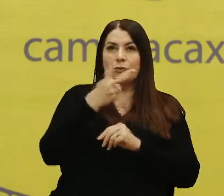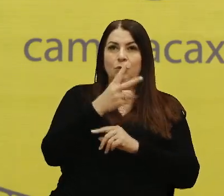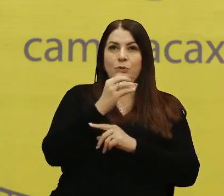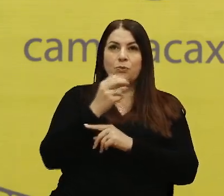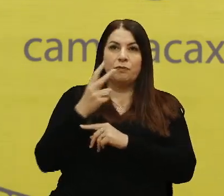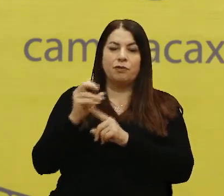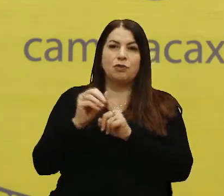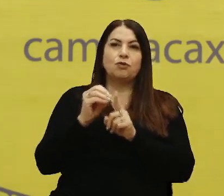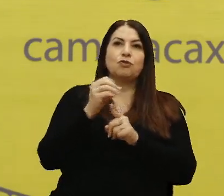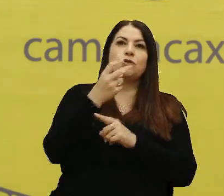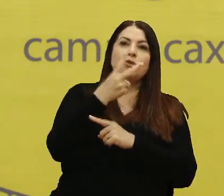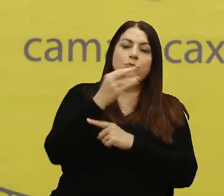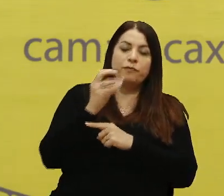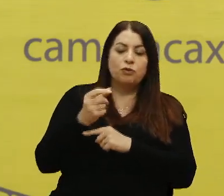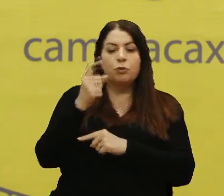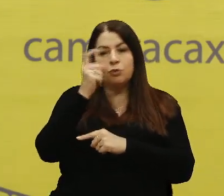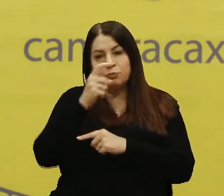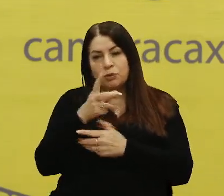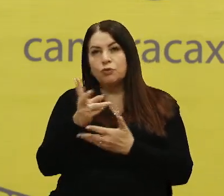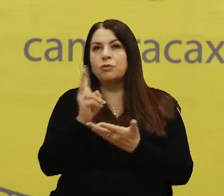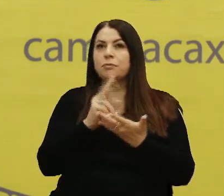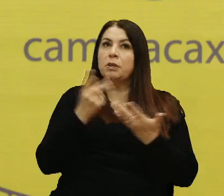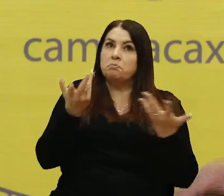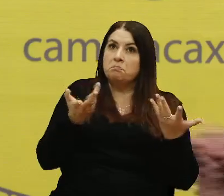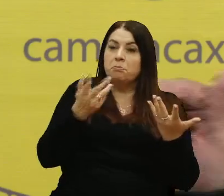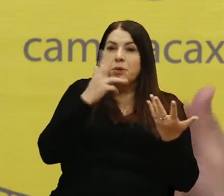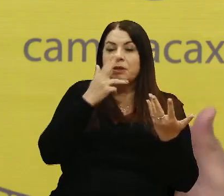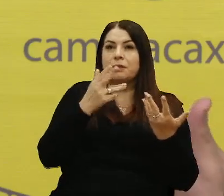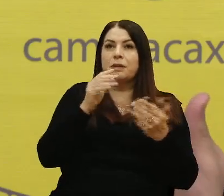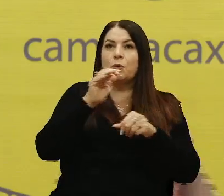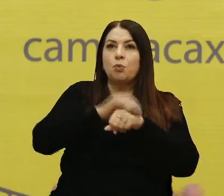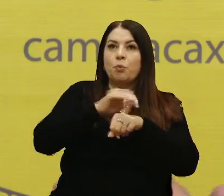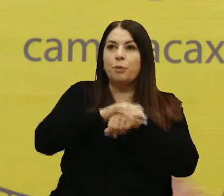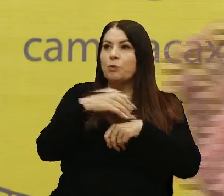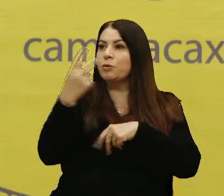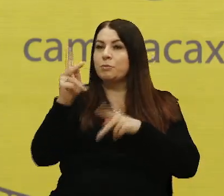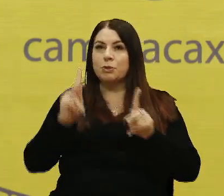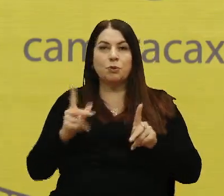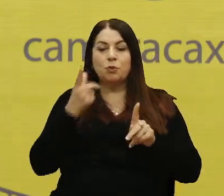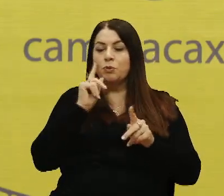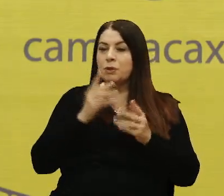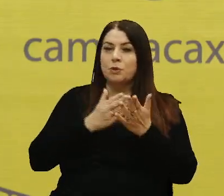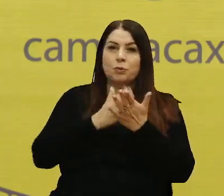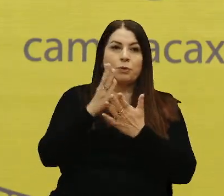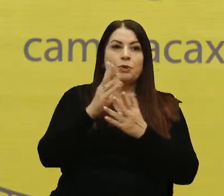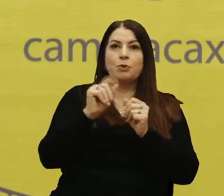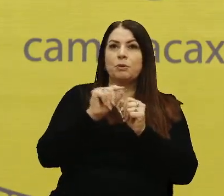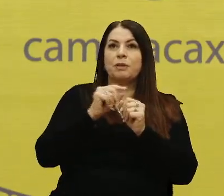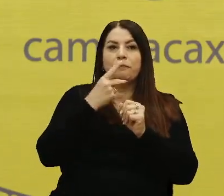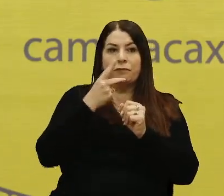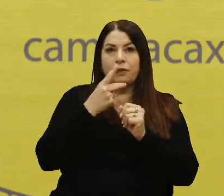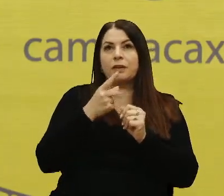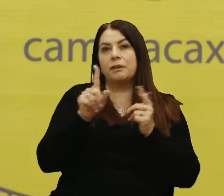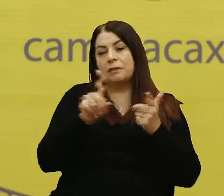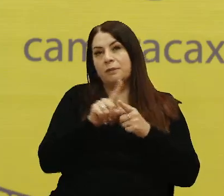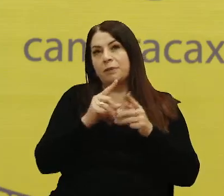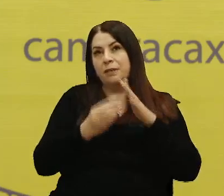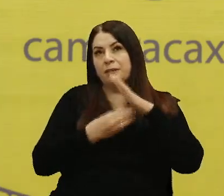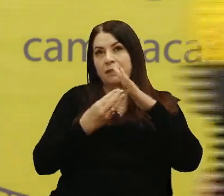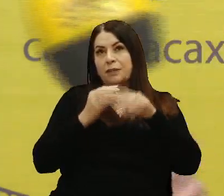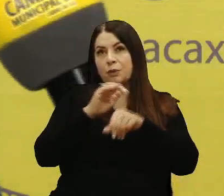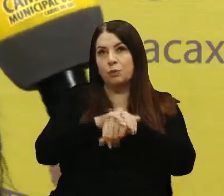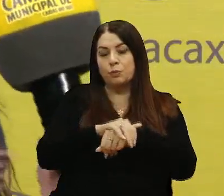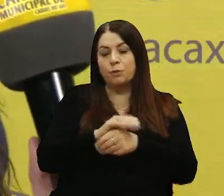se elegeu em 2024 mentindo, e parece que agora a culpa é sempre de outras pessoas. Ele não consegue cumprir o que ele mesmo fala e acaba terceirizando a